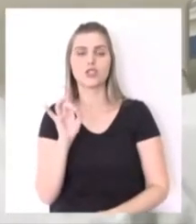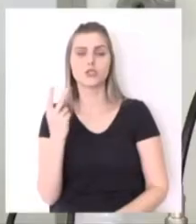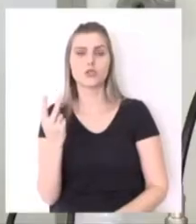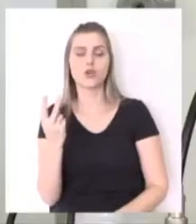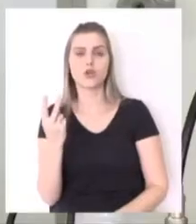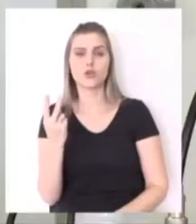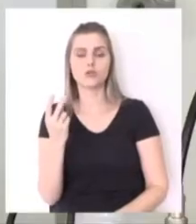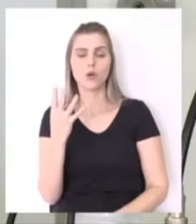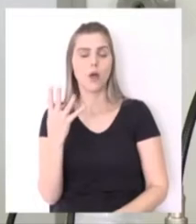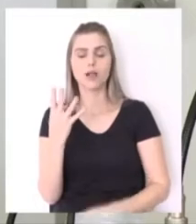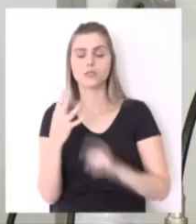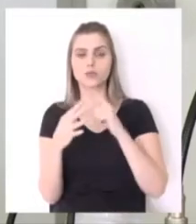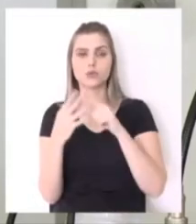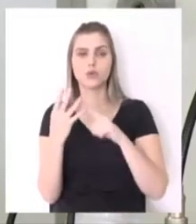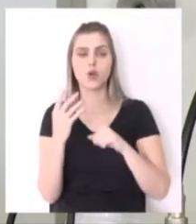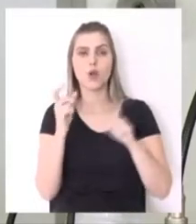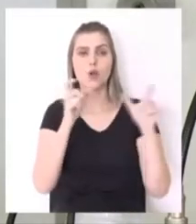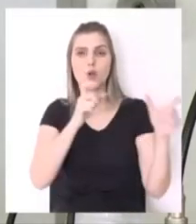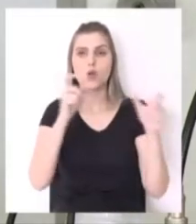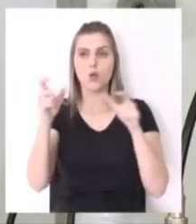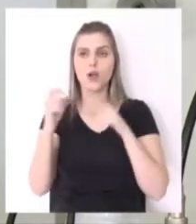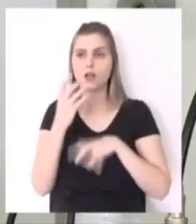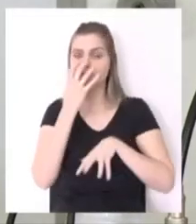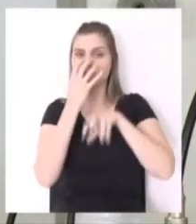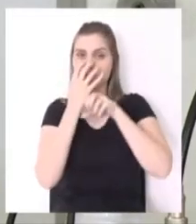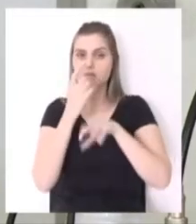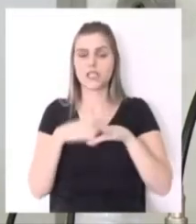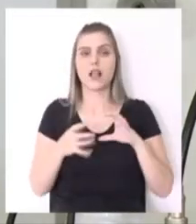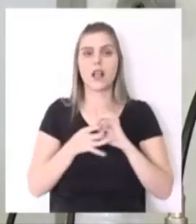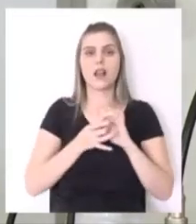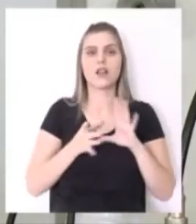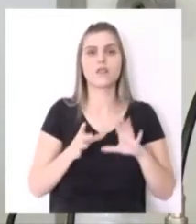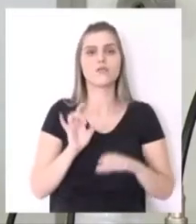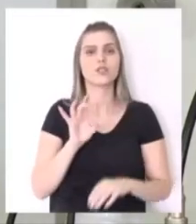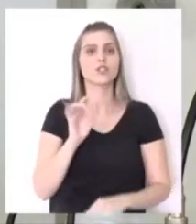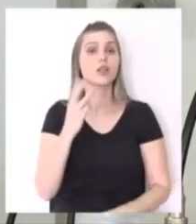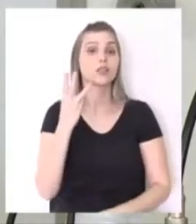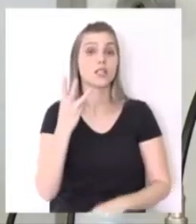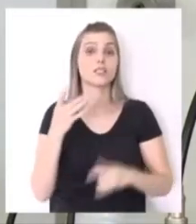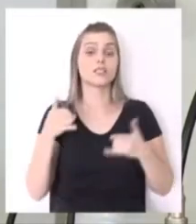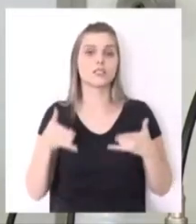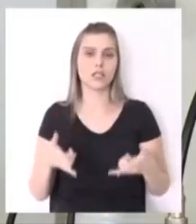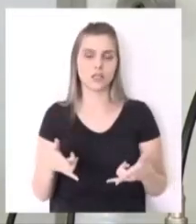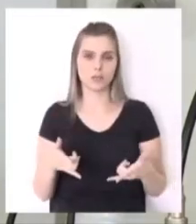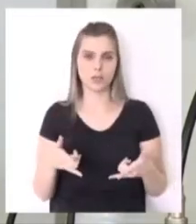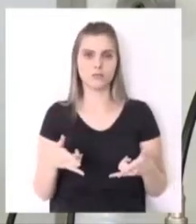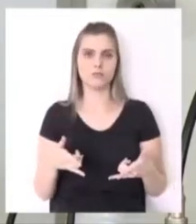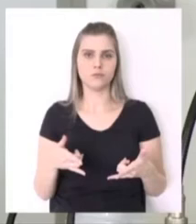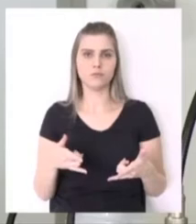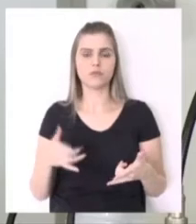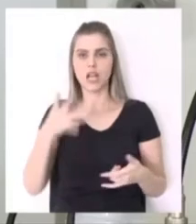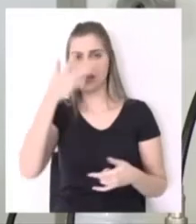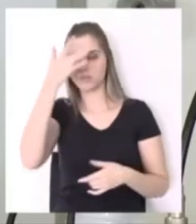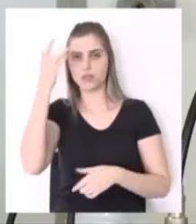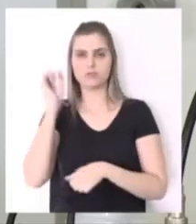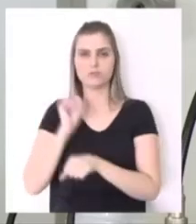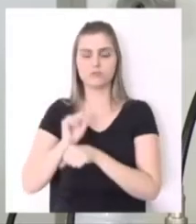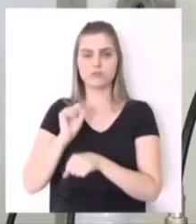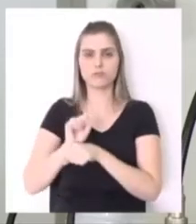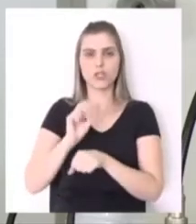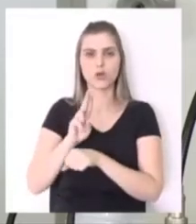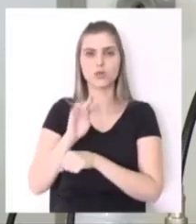oxigênio e nós temos Livres mais três camas os pacientes estão aguardando leito de UTI